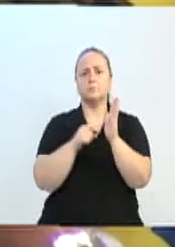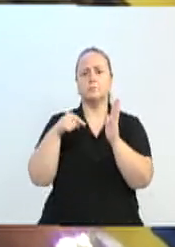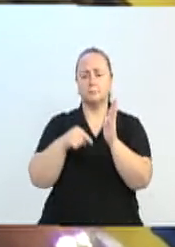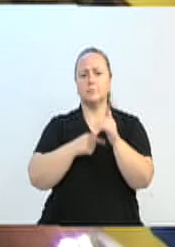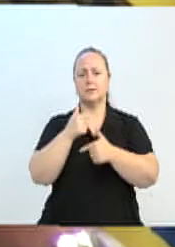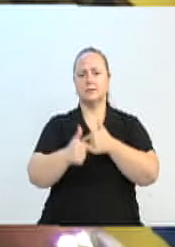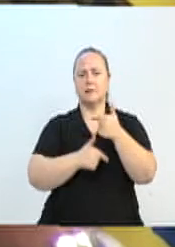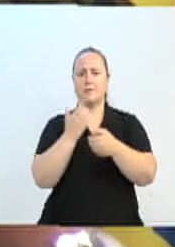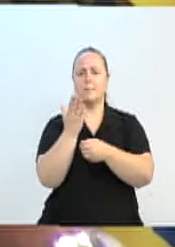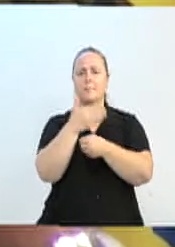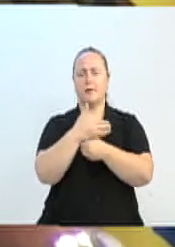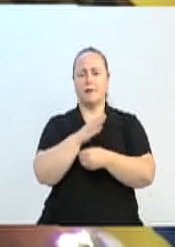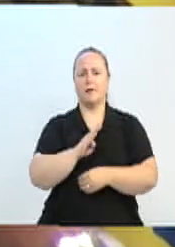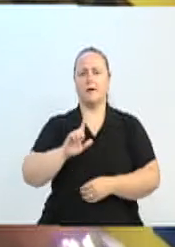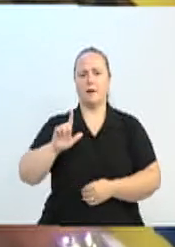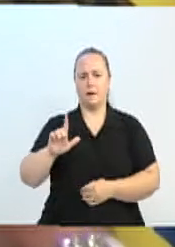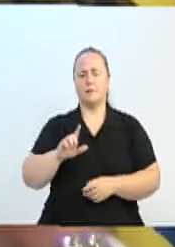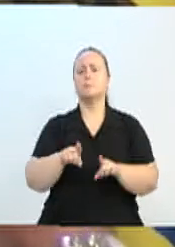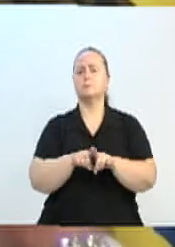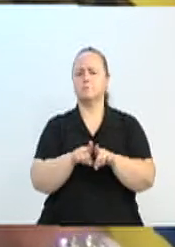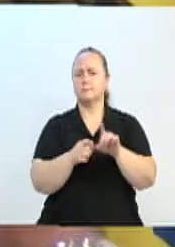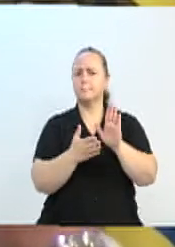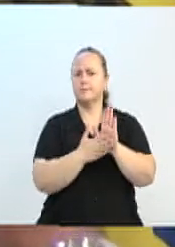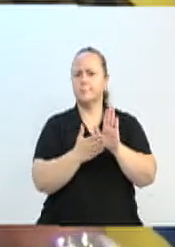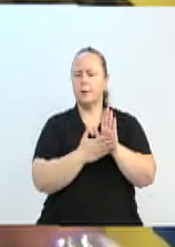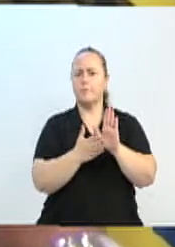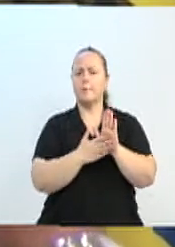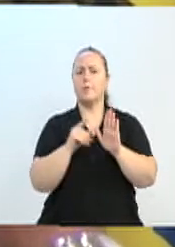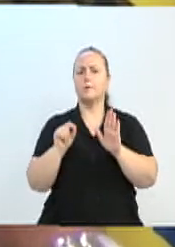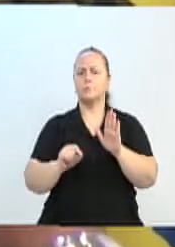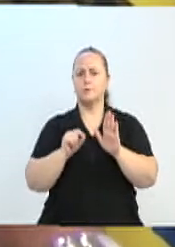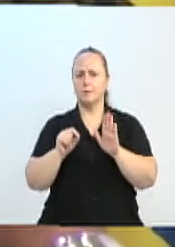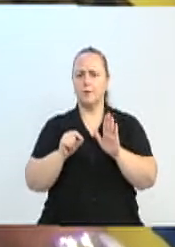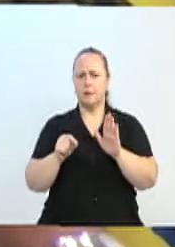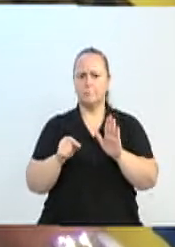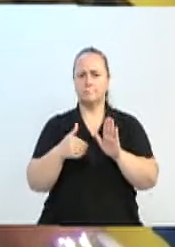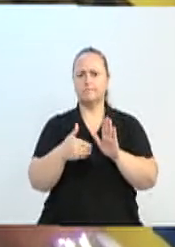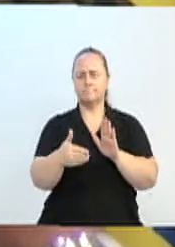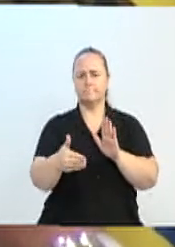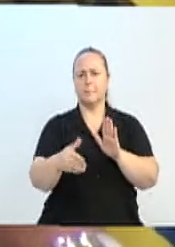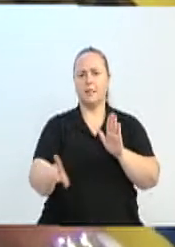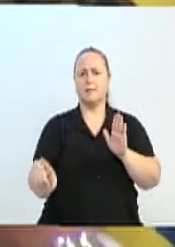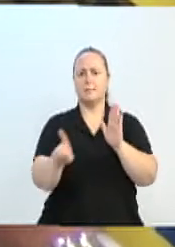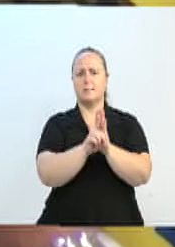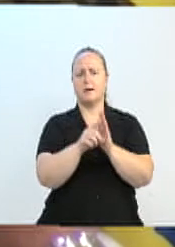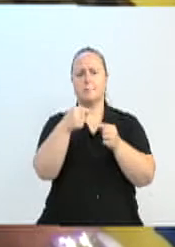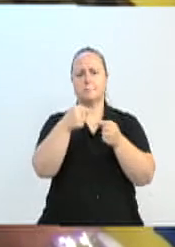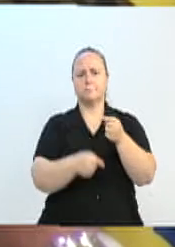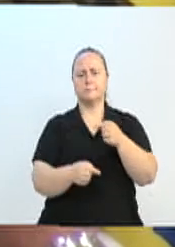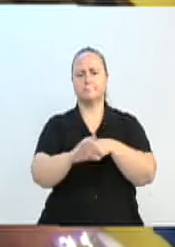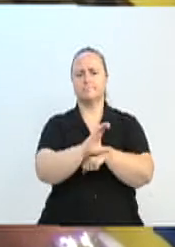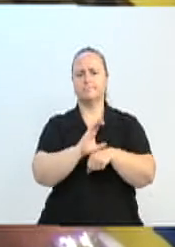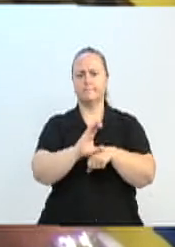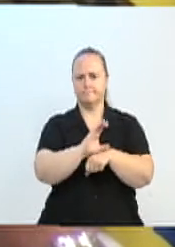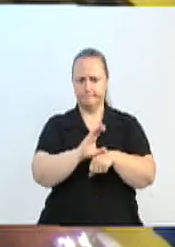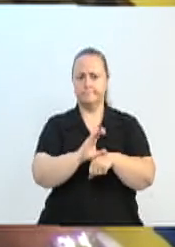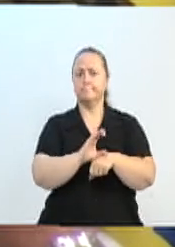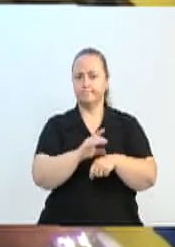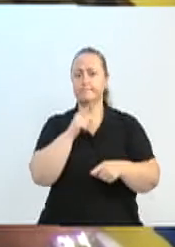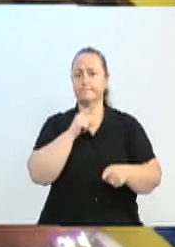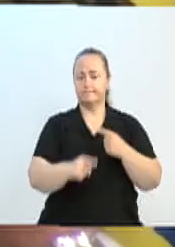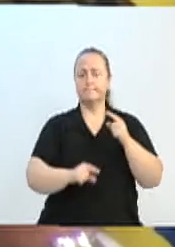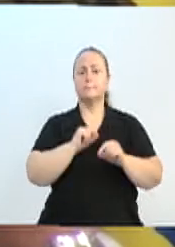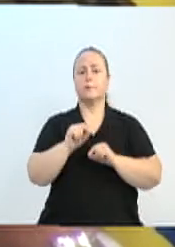serviço de táxi em Blumenau e propomos também a sustação do Decreto e constitucional que proíbe que